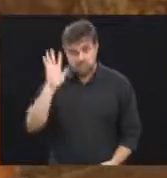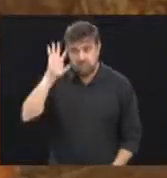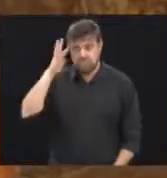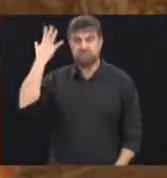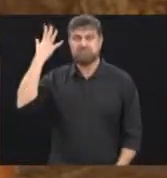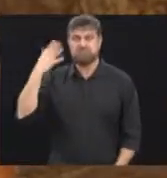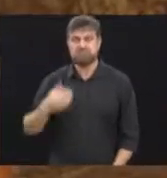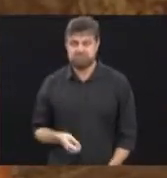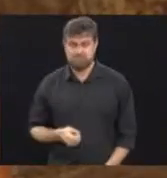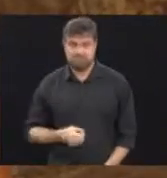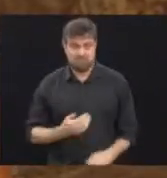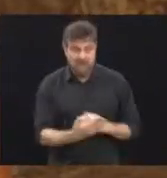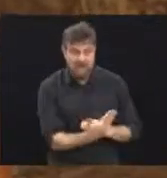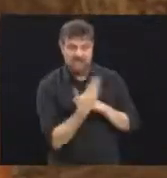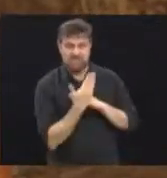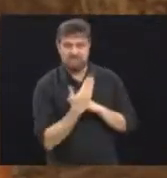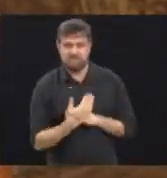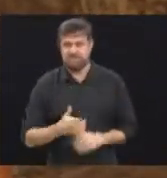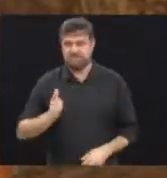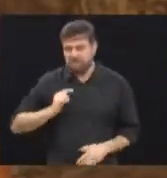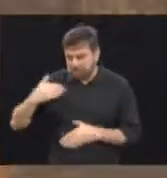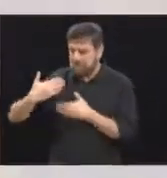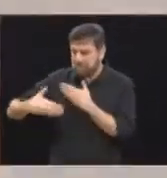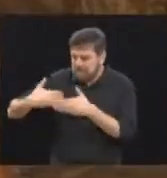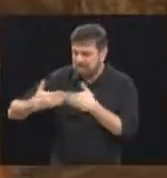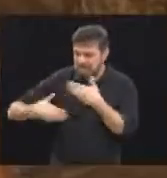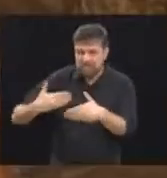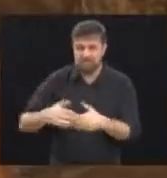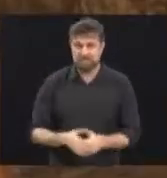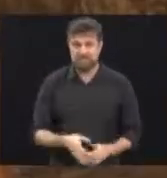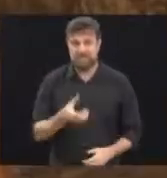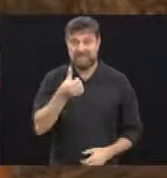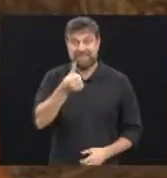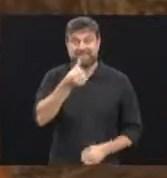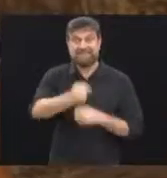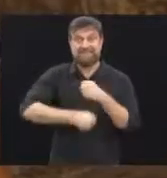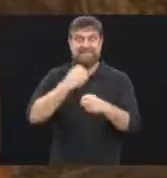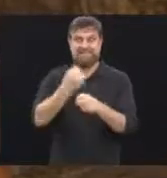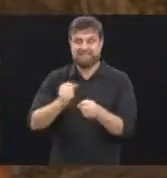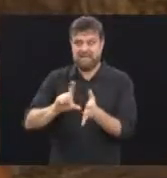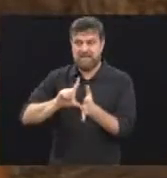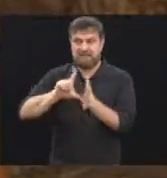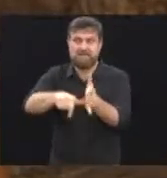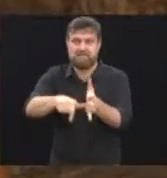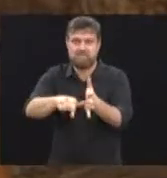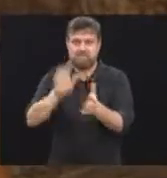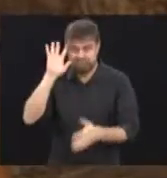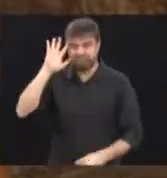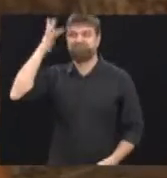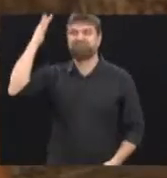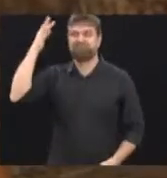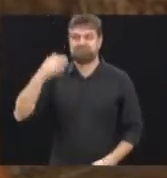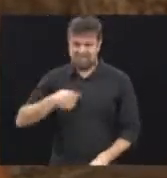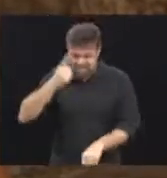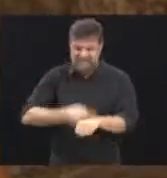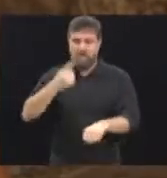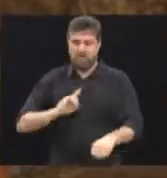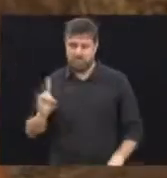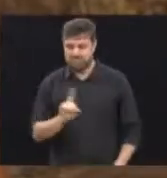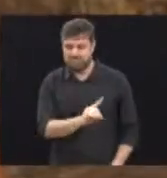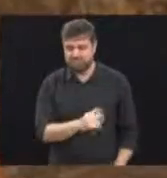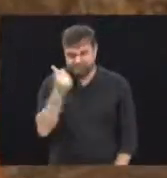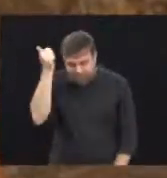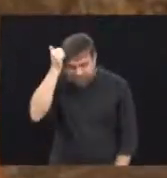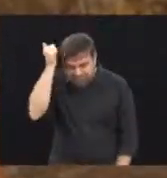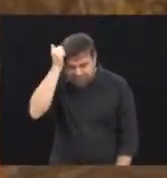decidi procurar ajuda, mas isso depois de bastante tempo. 6 anos depois, eu resolvi. E me arrependi